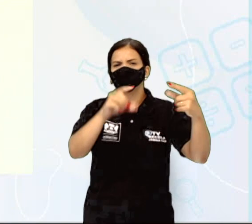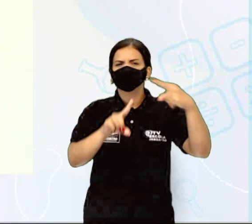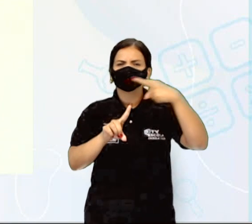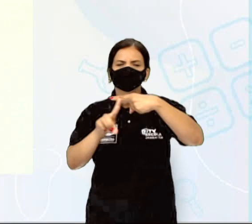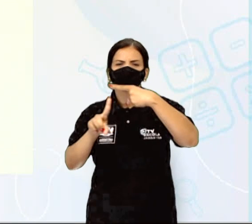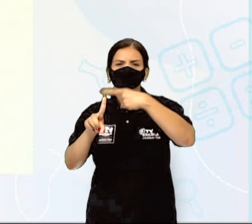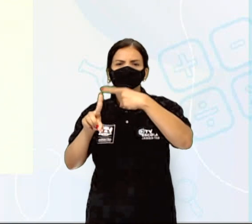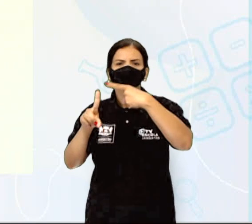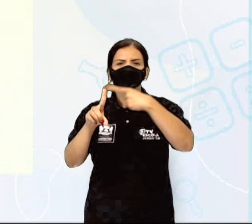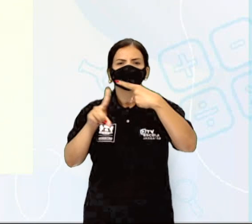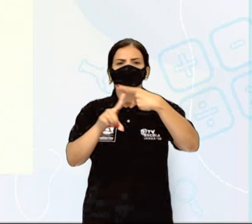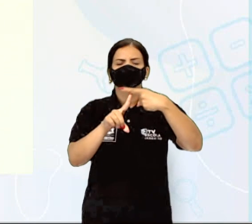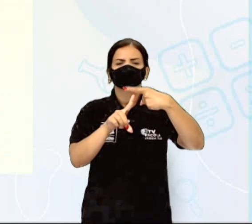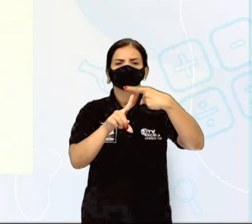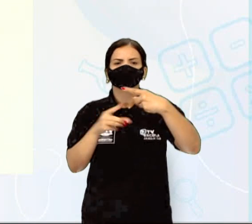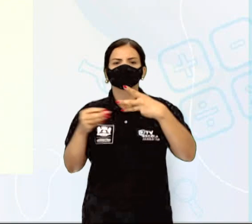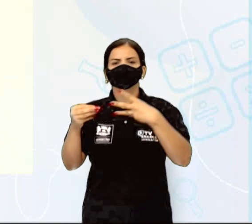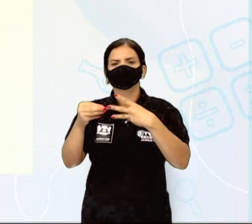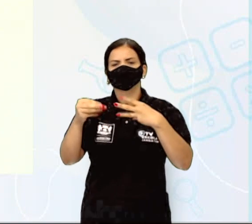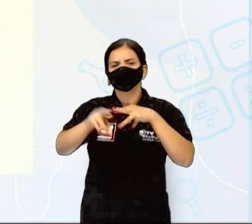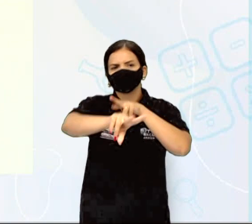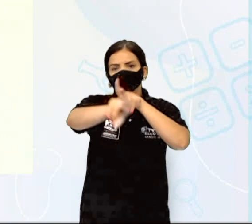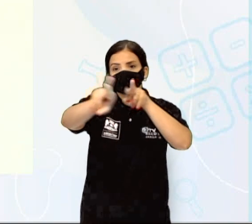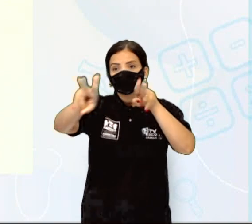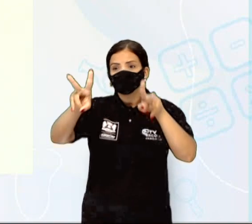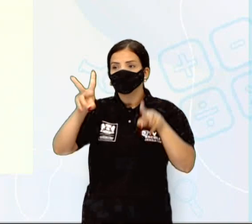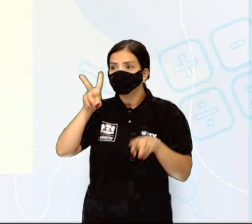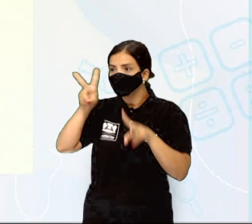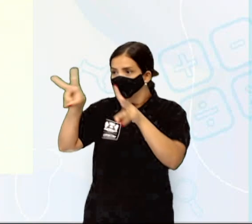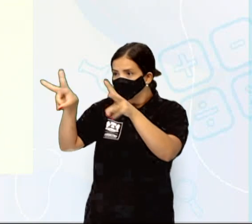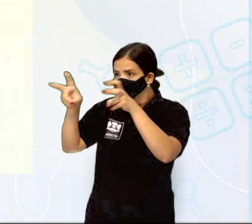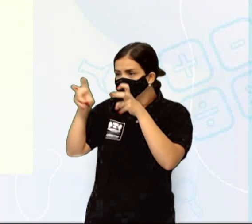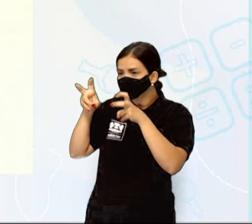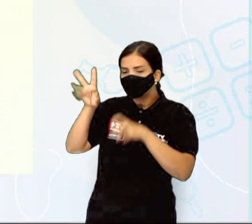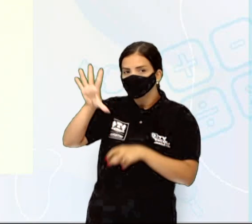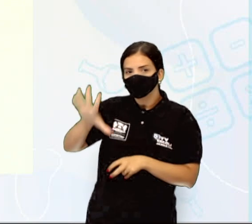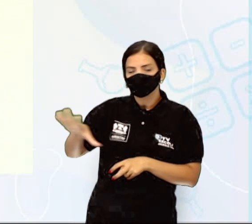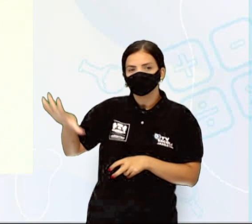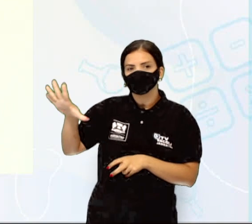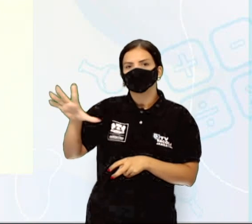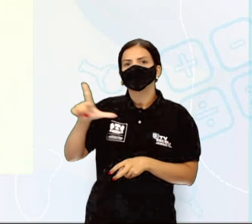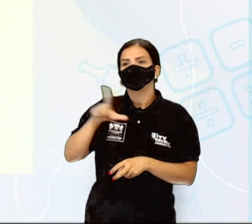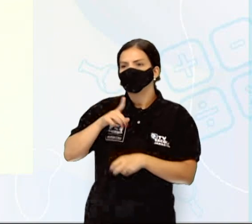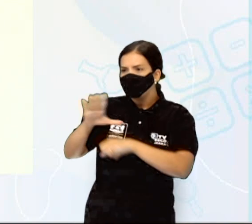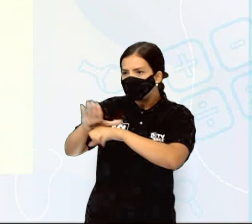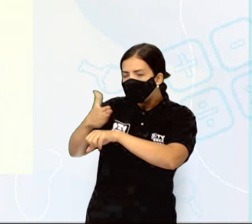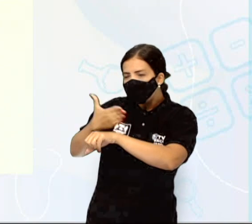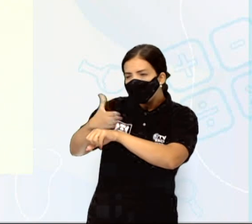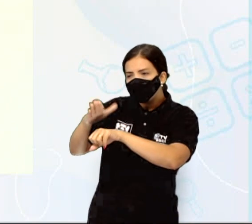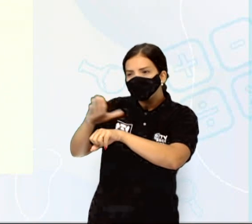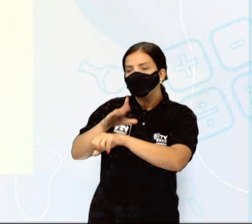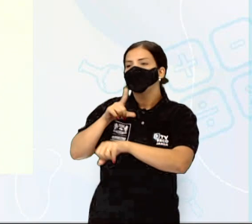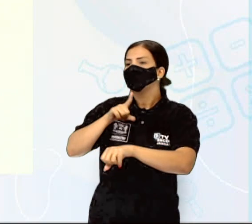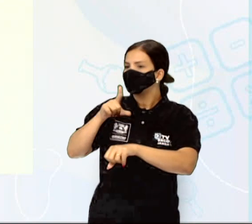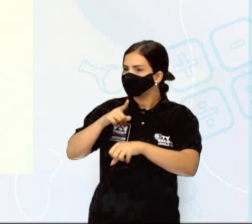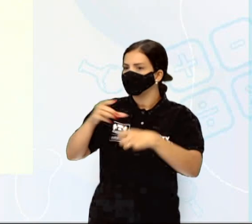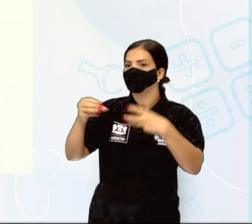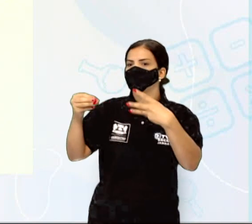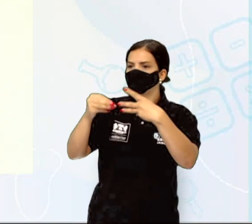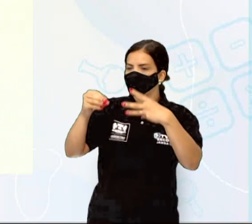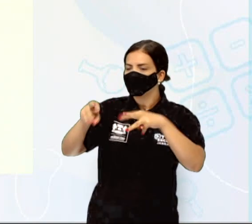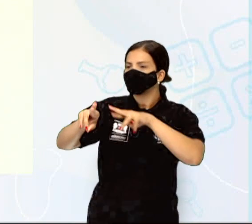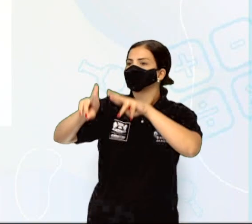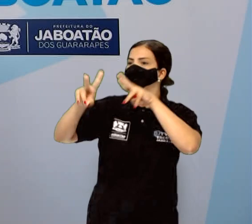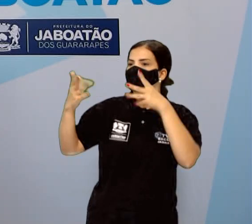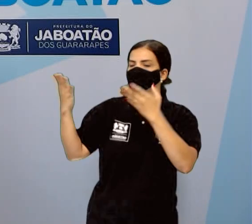células diferentes. Se a gente conseguir observar aí, a gente tem somente alguns. Ainda existem outras células que são ainda mais diferentes do que